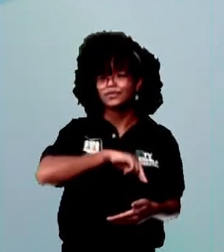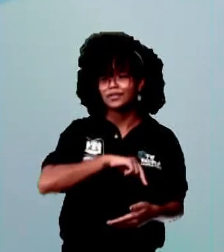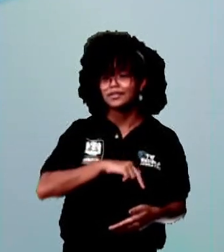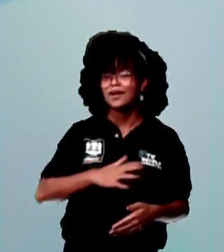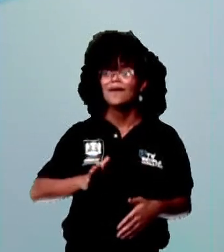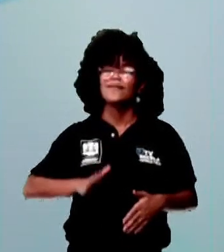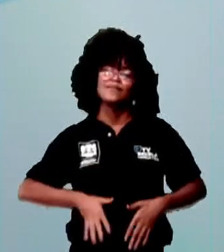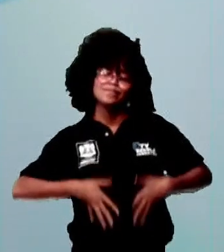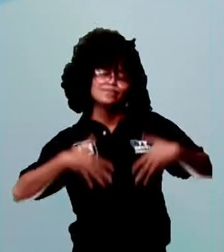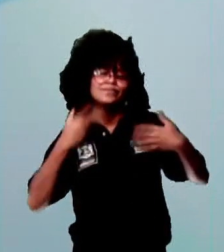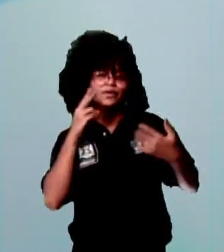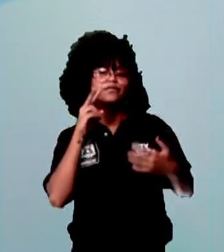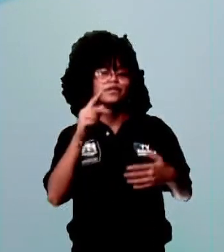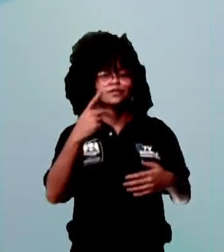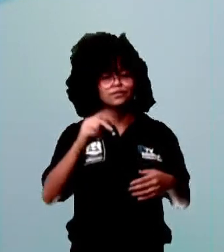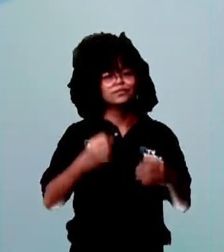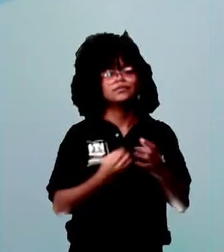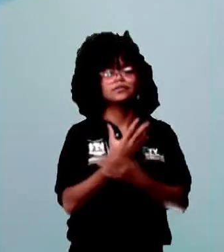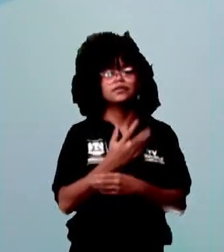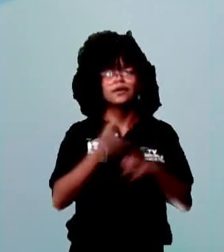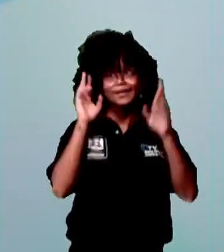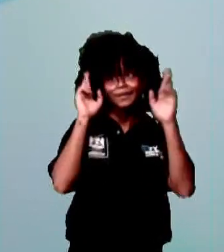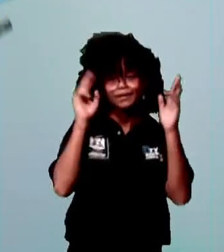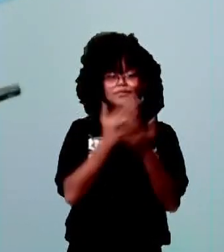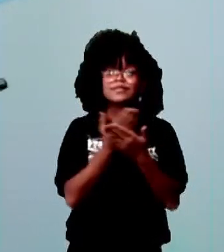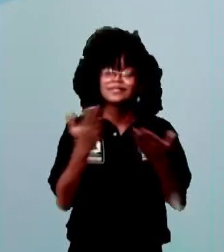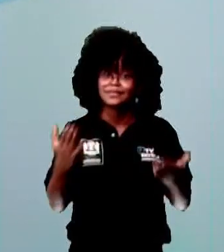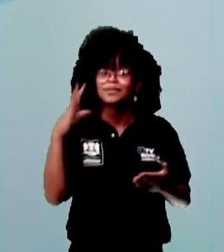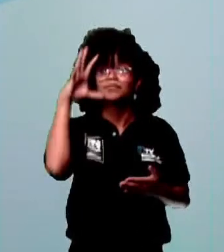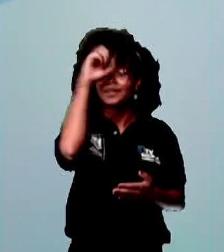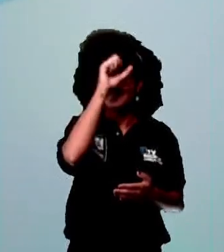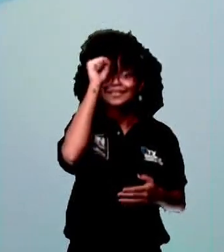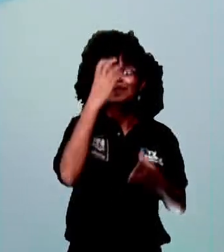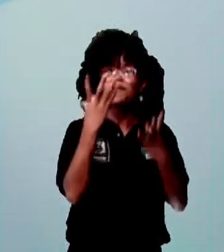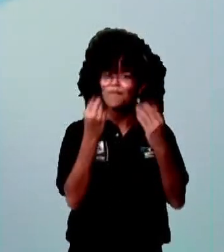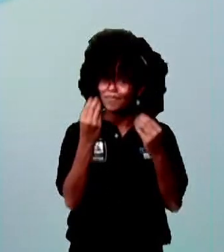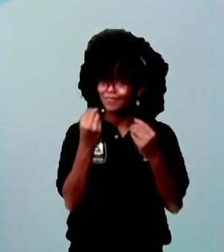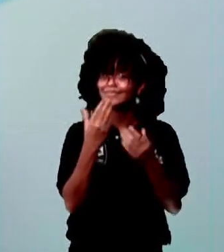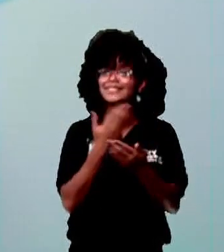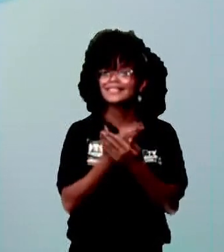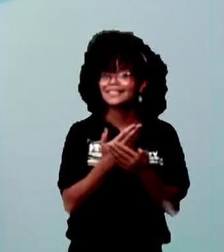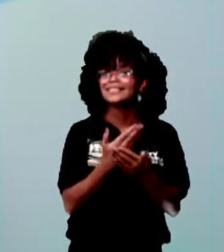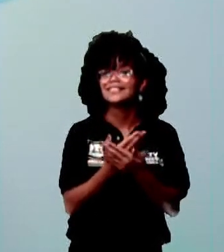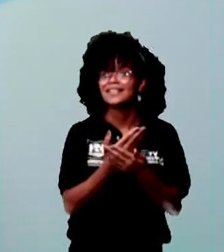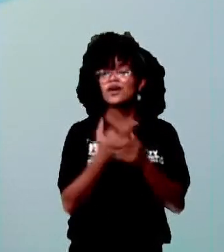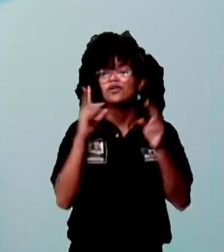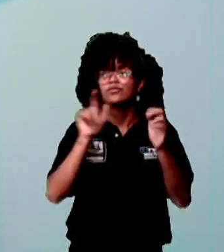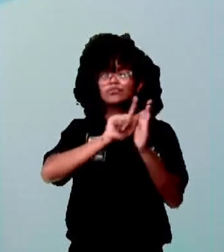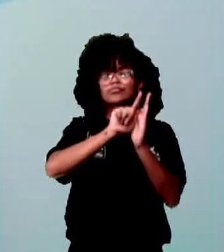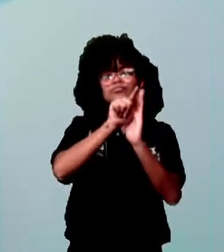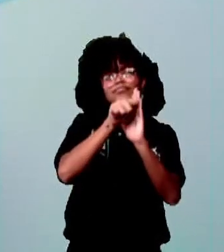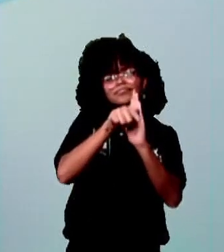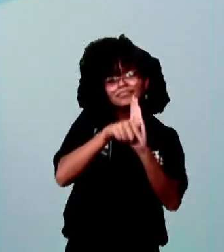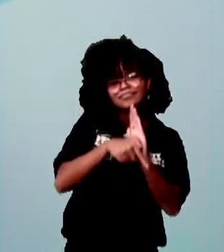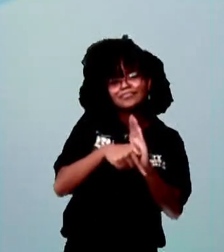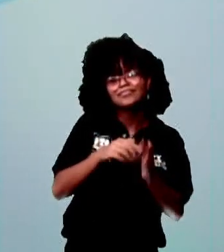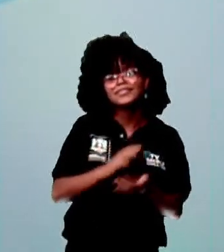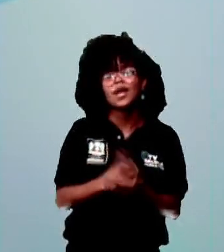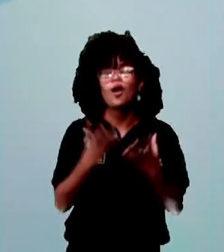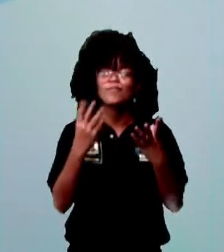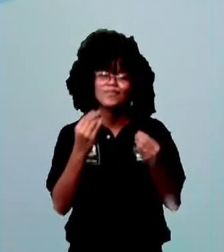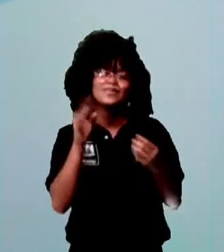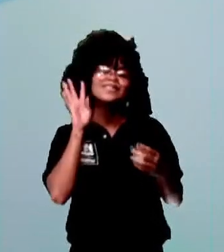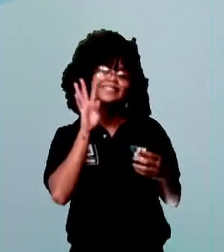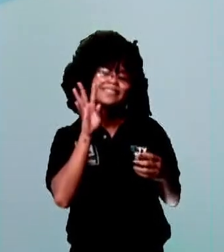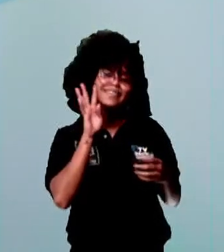sua produção. Tá certo? Espero que vocês tenham aprendido muito comigo nessas aulas sobre esse gênero que é tão